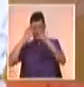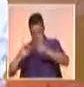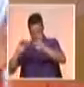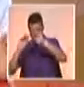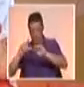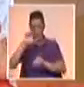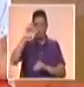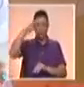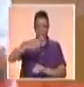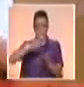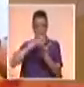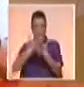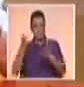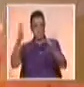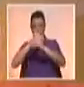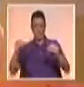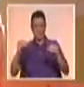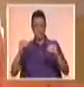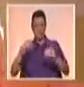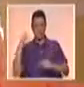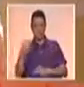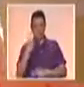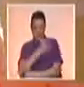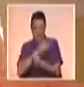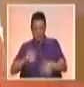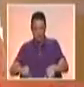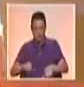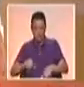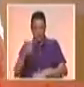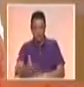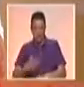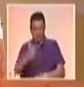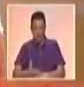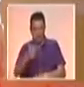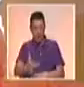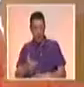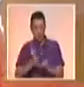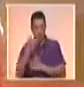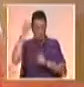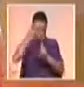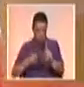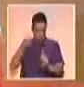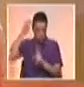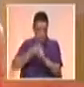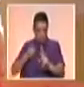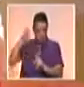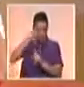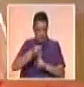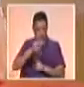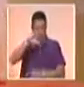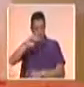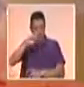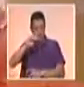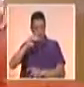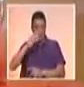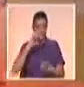tudo, desapareceu. Mas eles ficaram, eles todos, eram miúdos. Eles quiseram ficar e continuaram e lutaram e chegaram ao décimo ano e